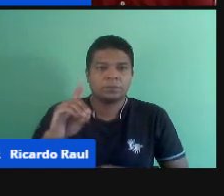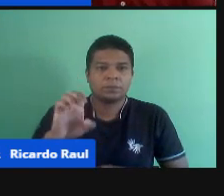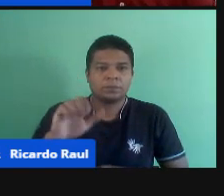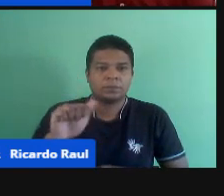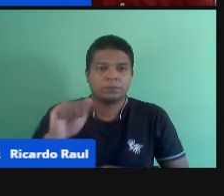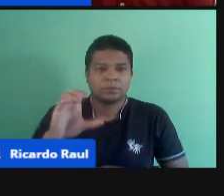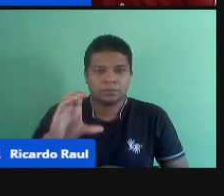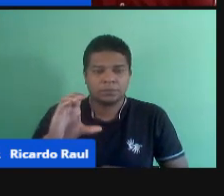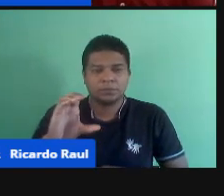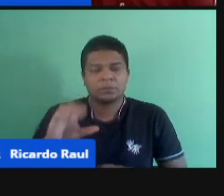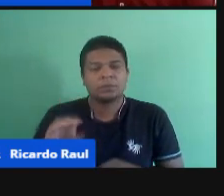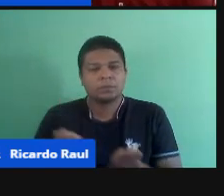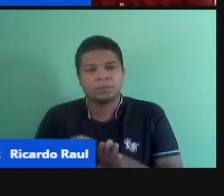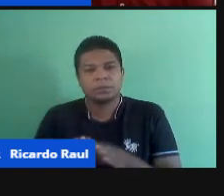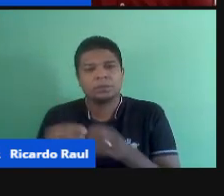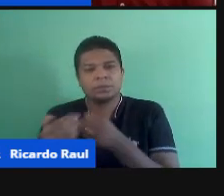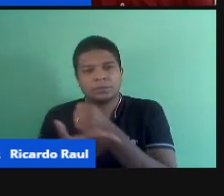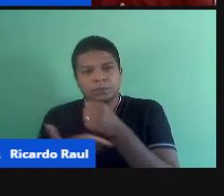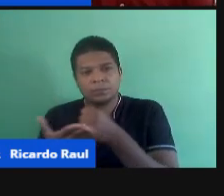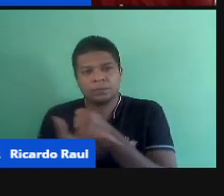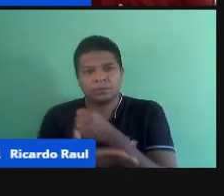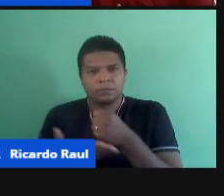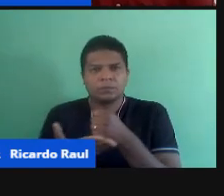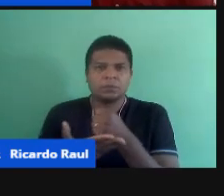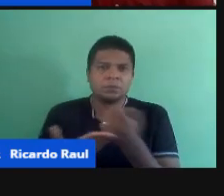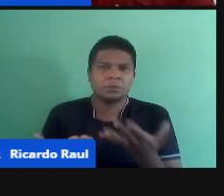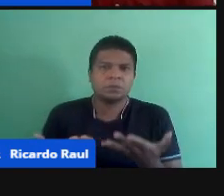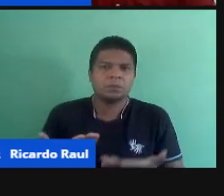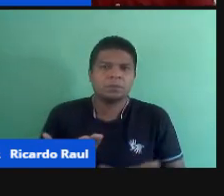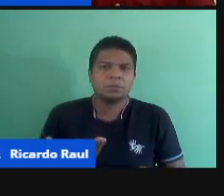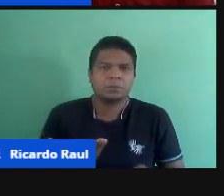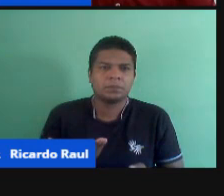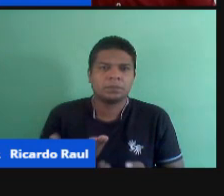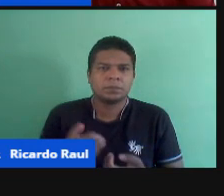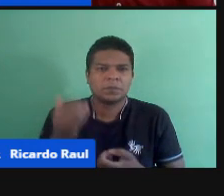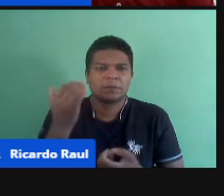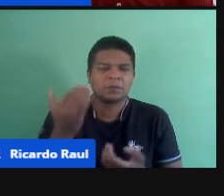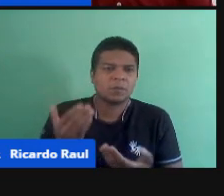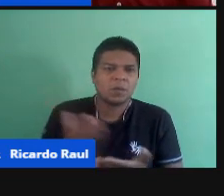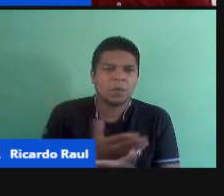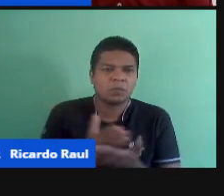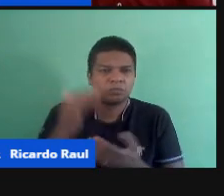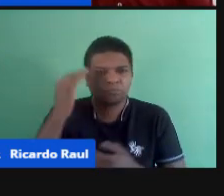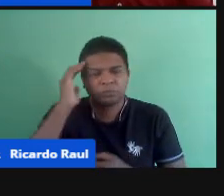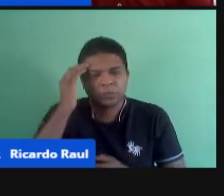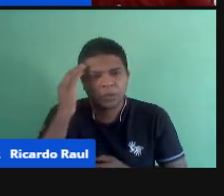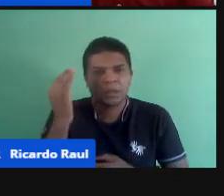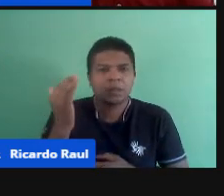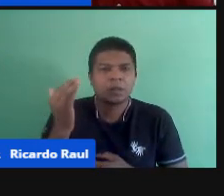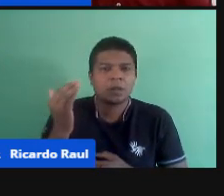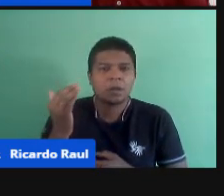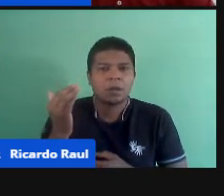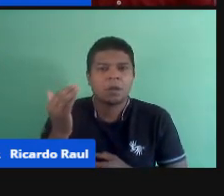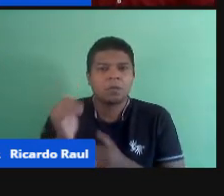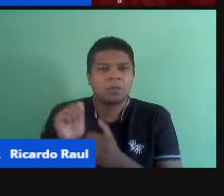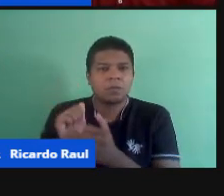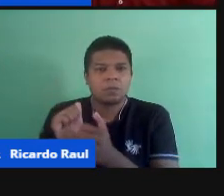baseiam também, apesar de muitos não entenderem assim, baseiam também o esporte